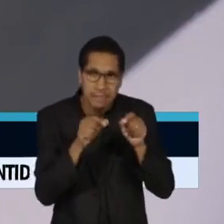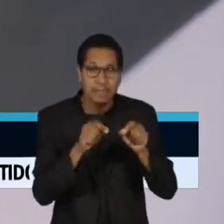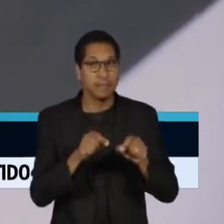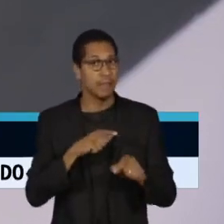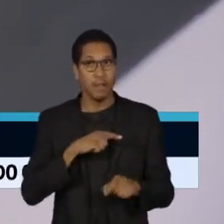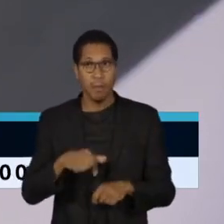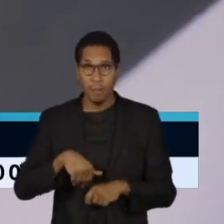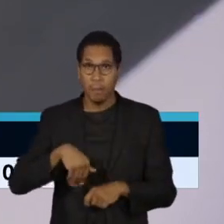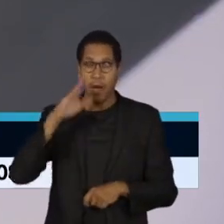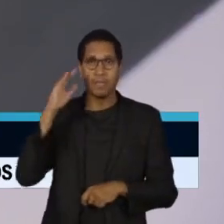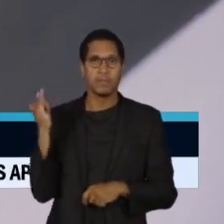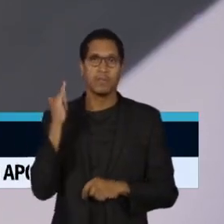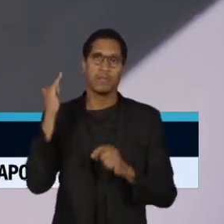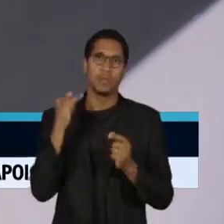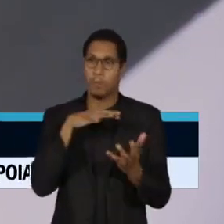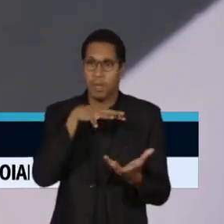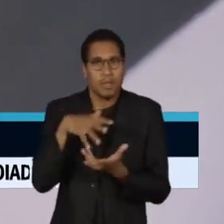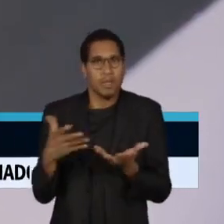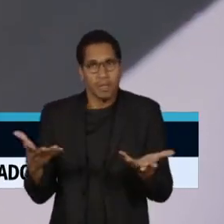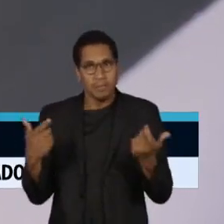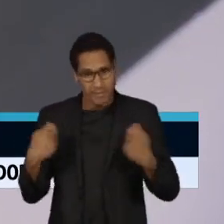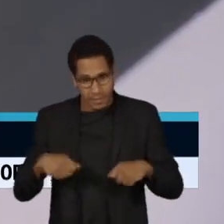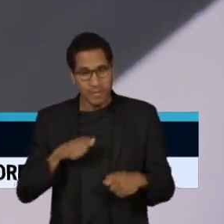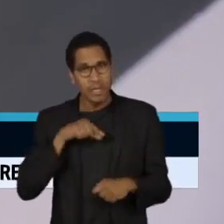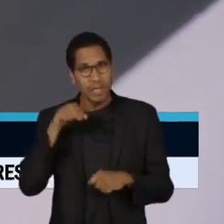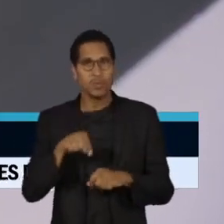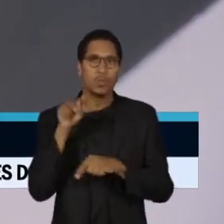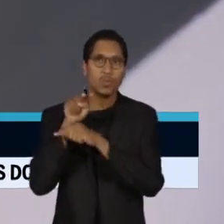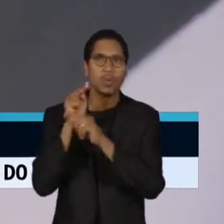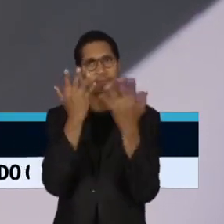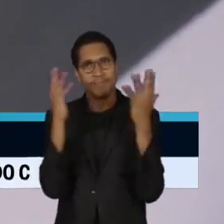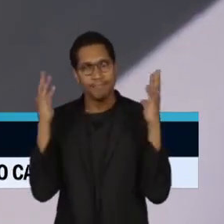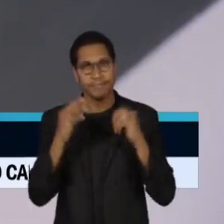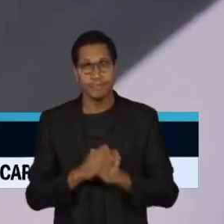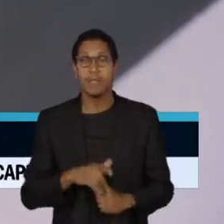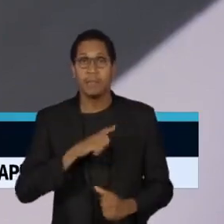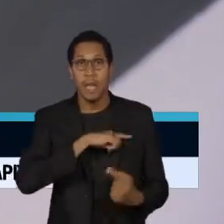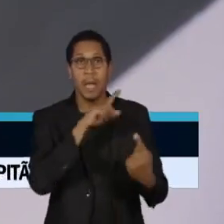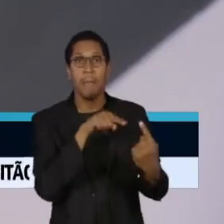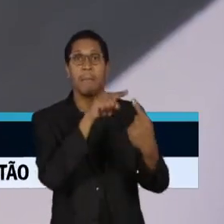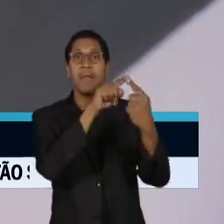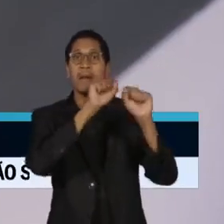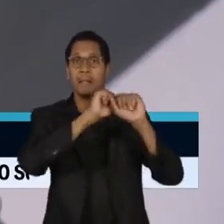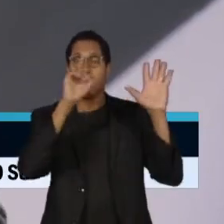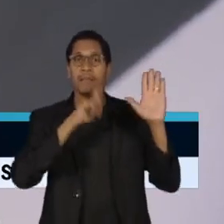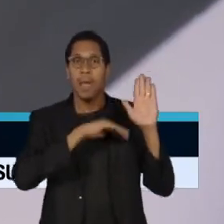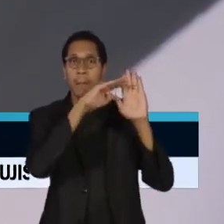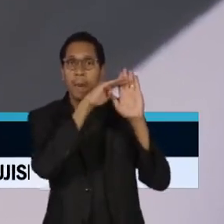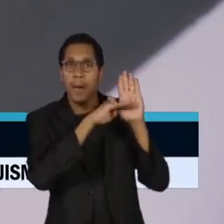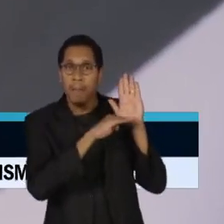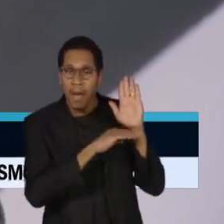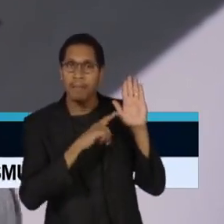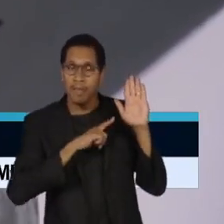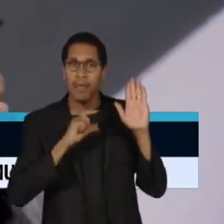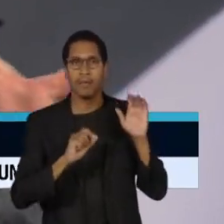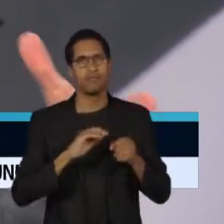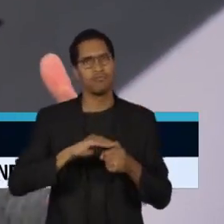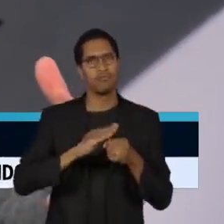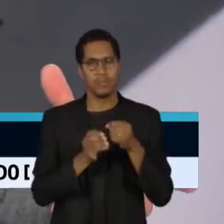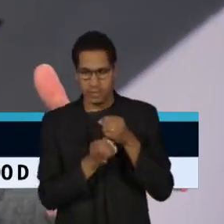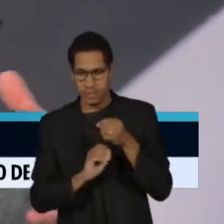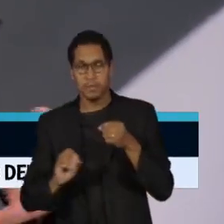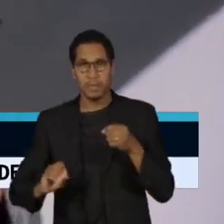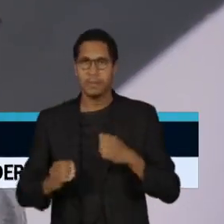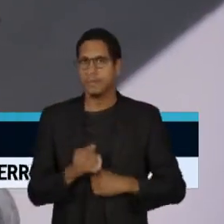planeta. Então, e há metas claras e há um novo marco do saneamento. Muitas vezes as pessoas falam, é